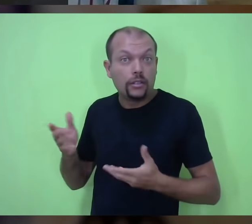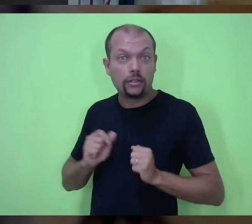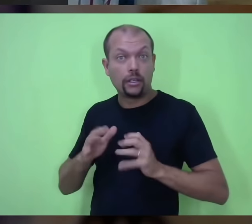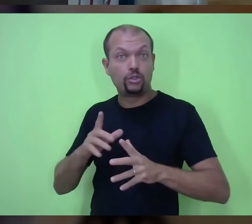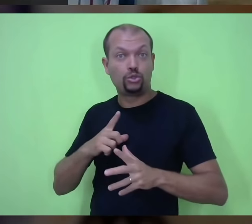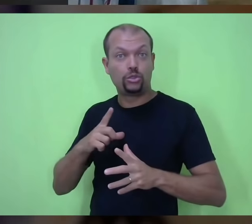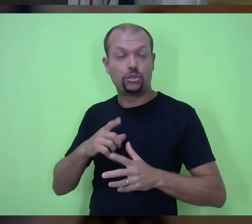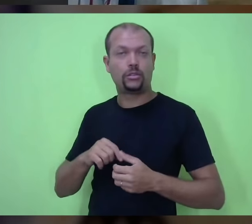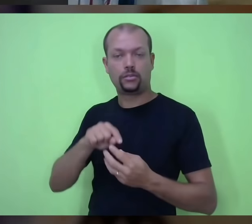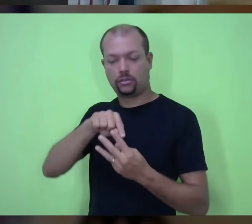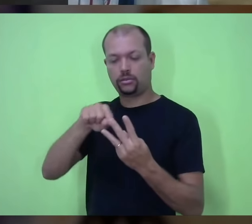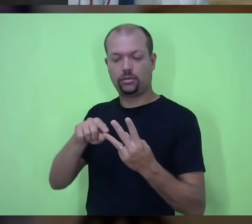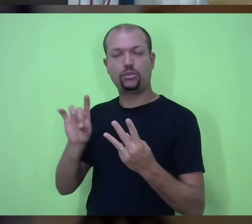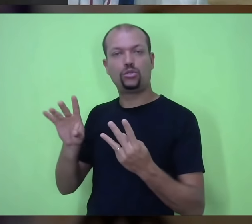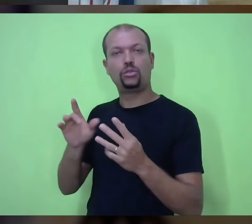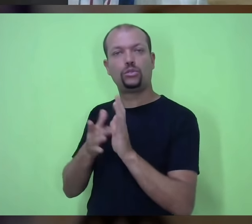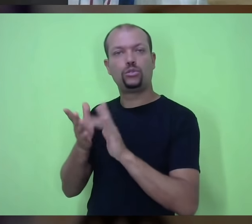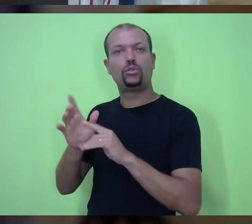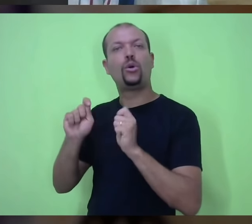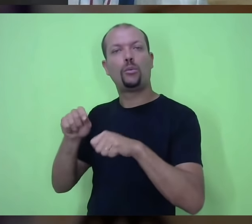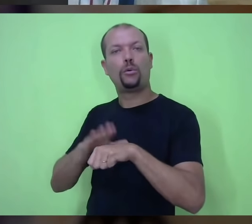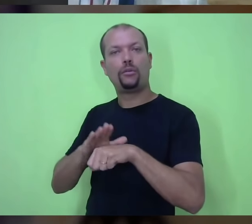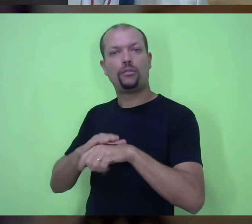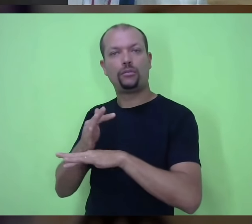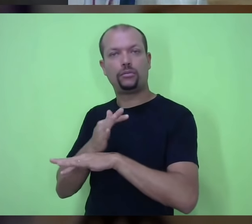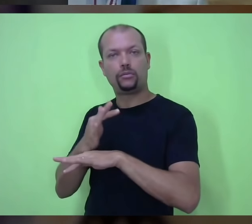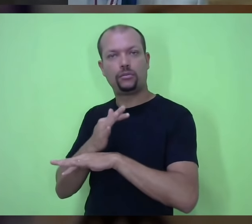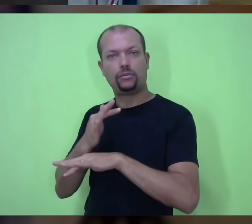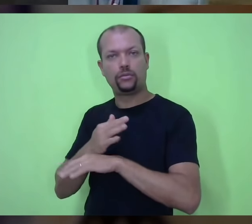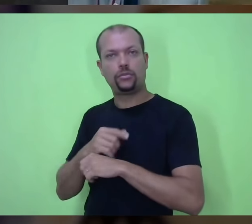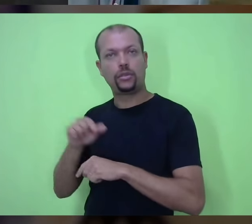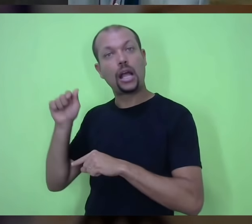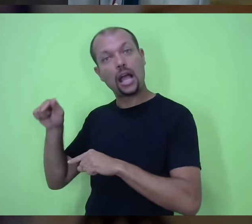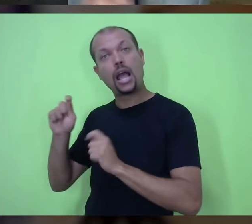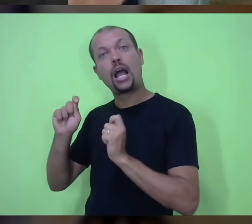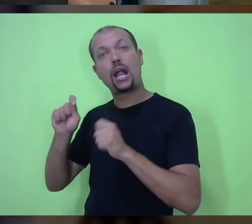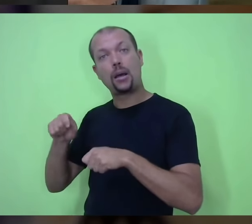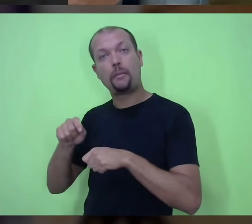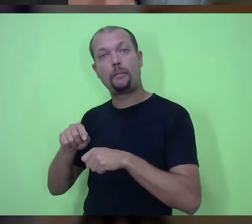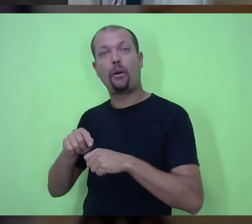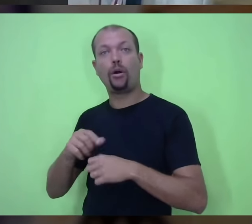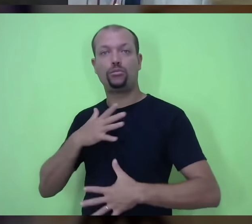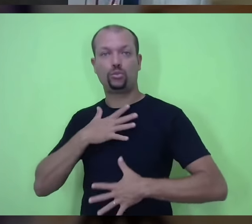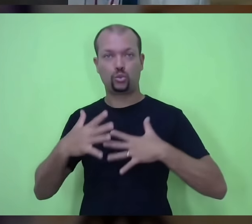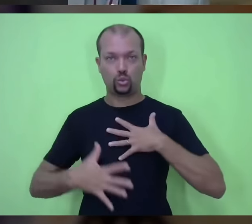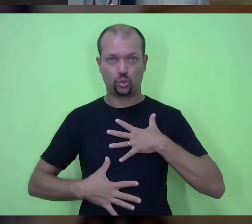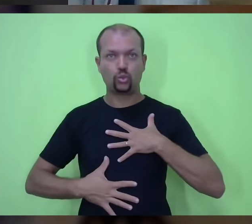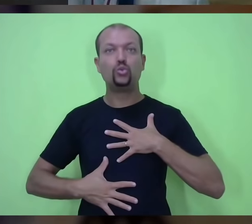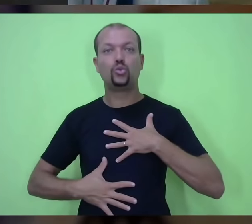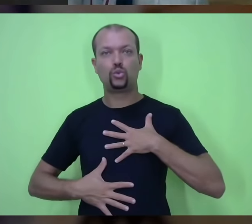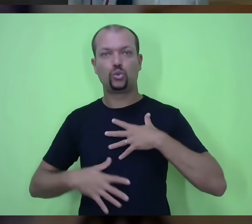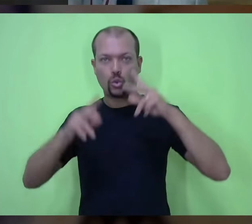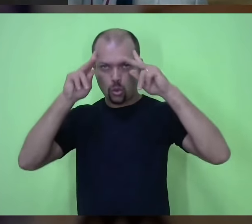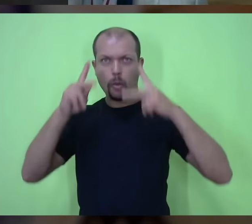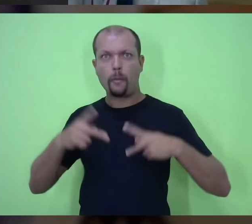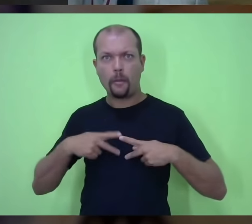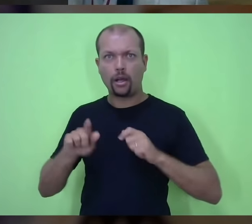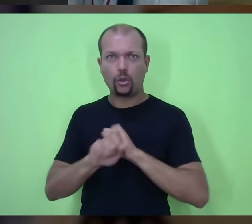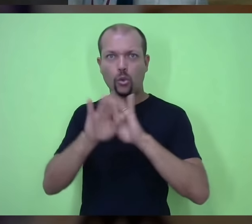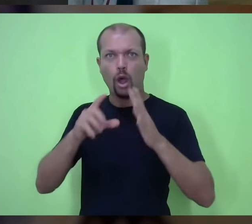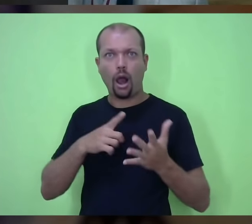das três pessoas da divindade, passará a eternidade preso a um corpo humano